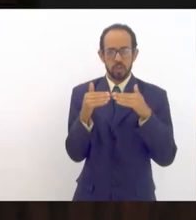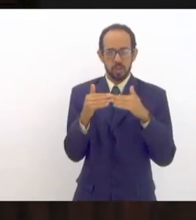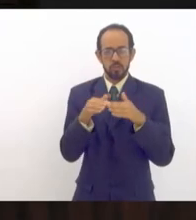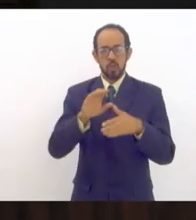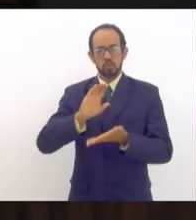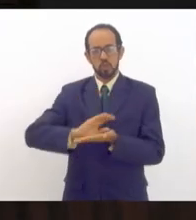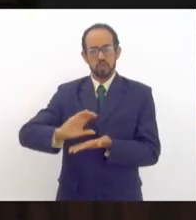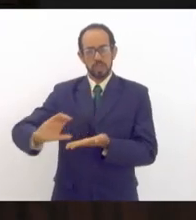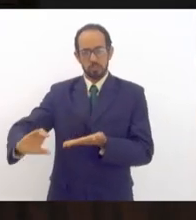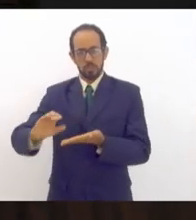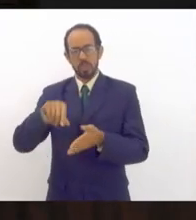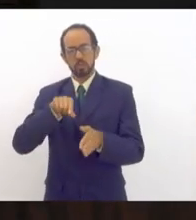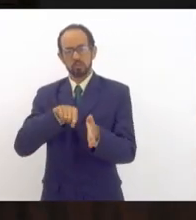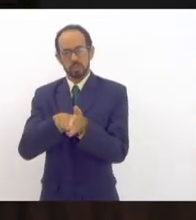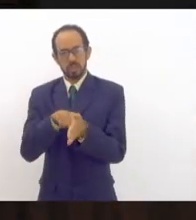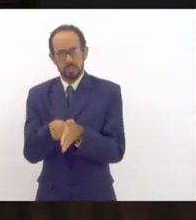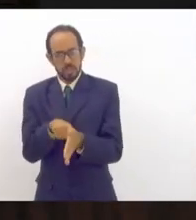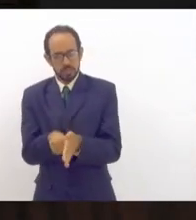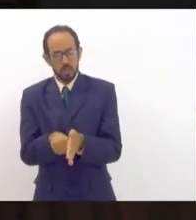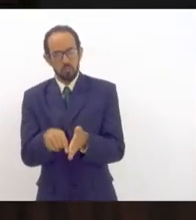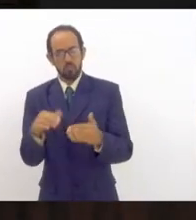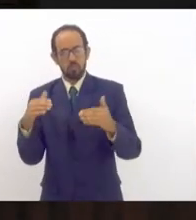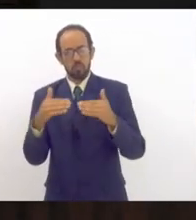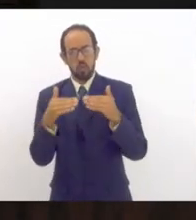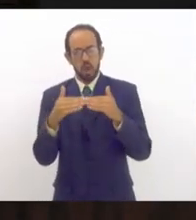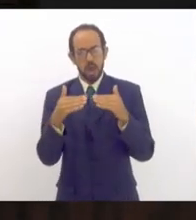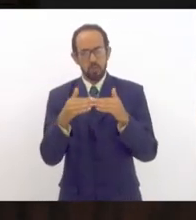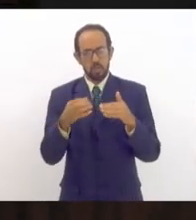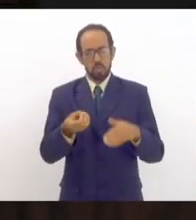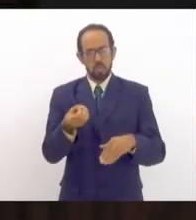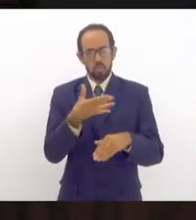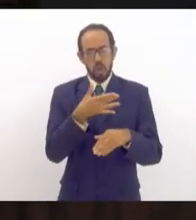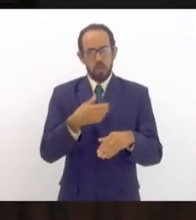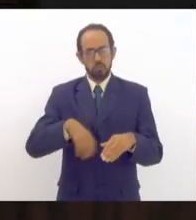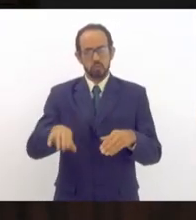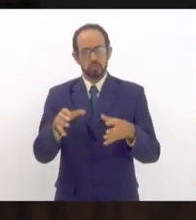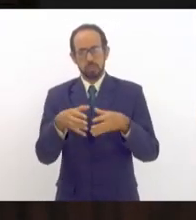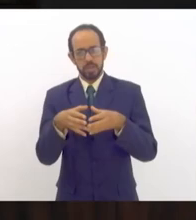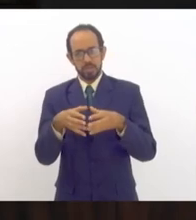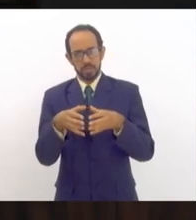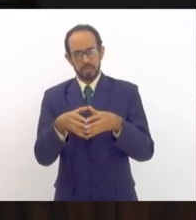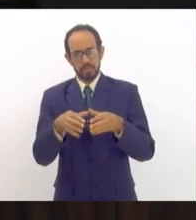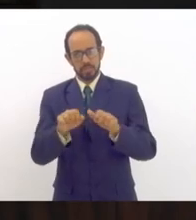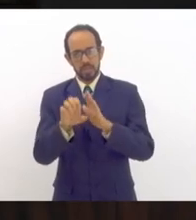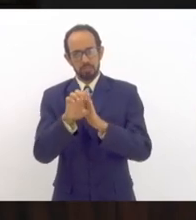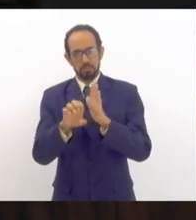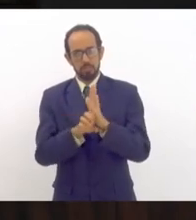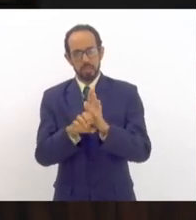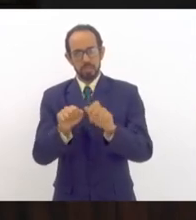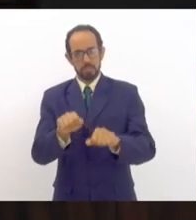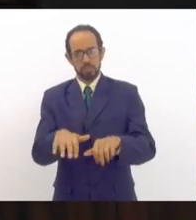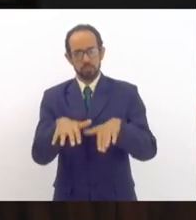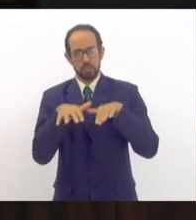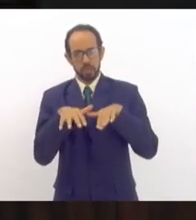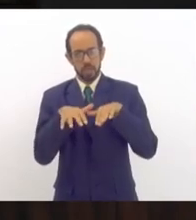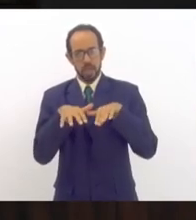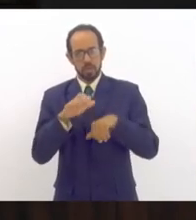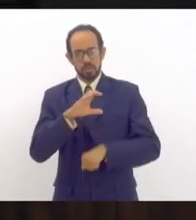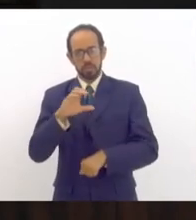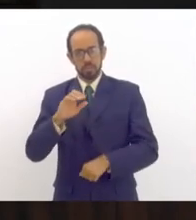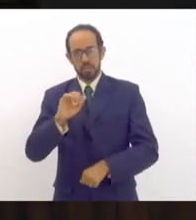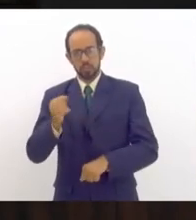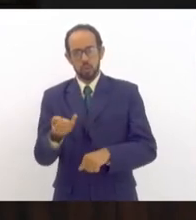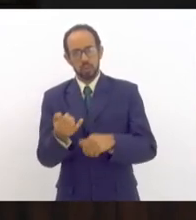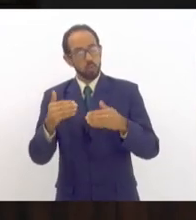fiscalização financeira favorável novos pareceres as emendas de plenário das comissões de constituição e justiça